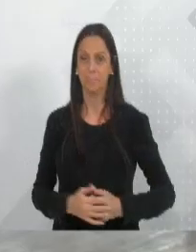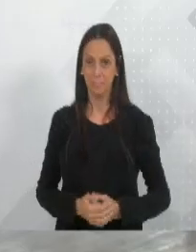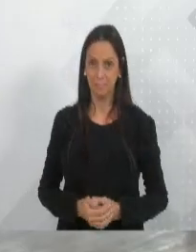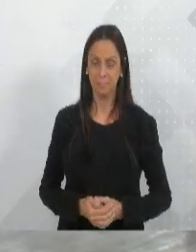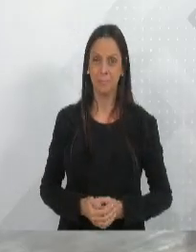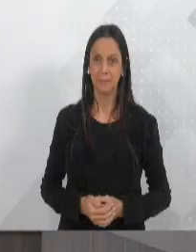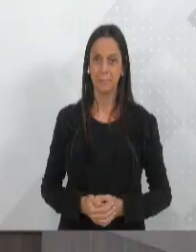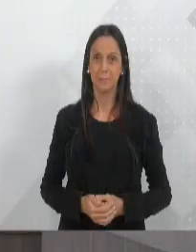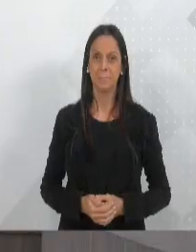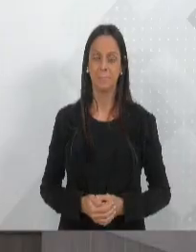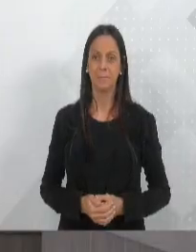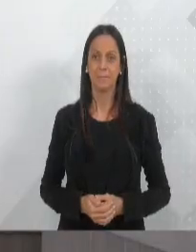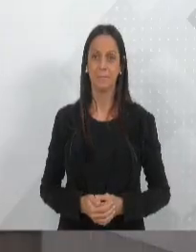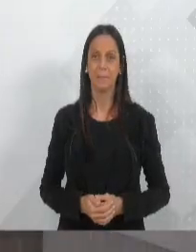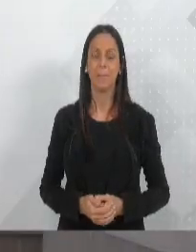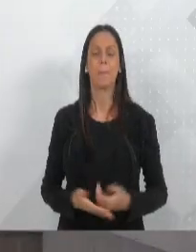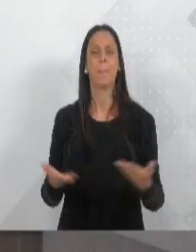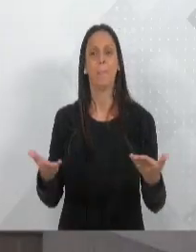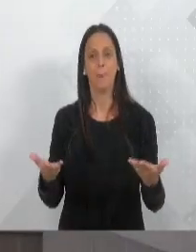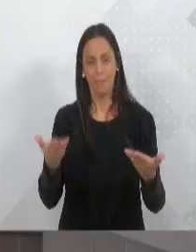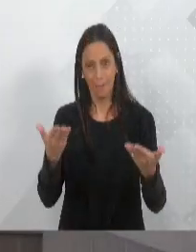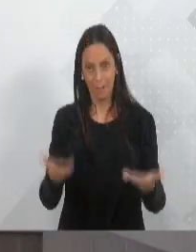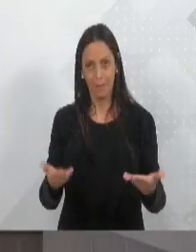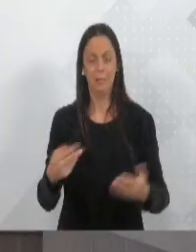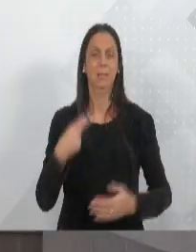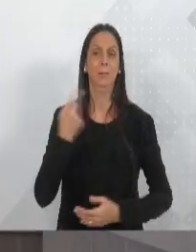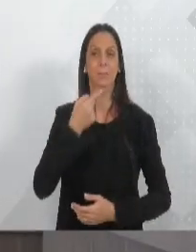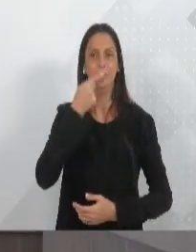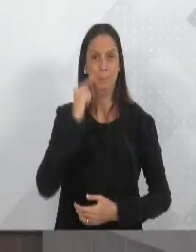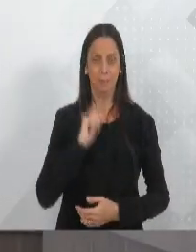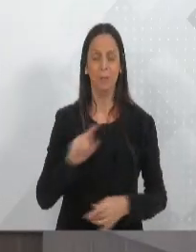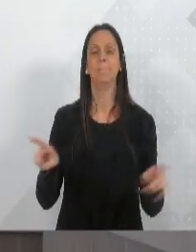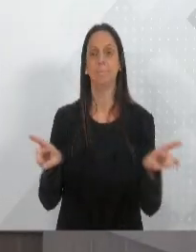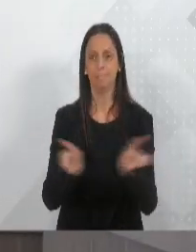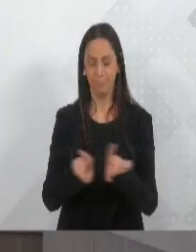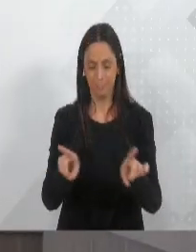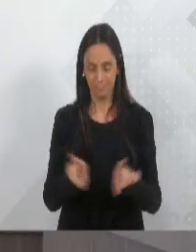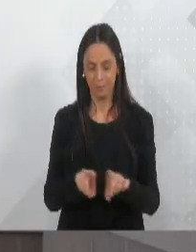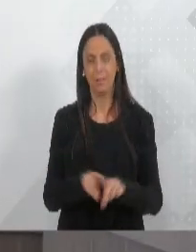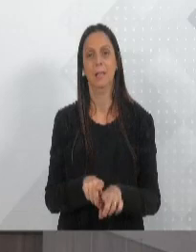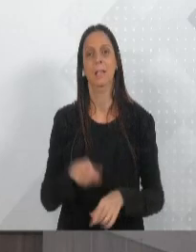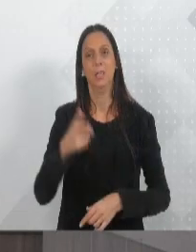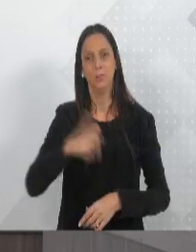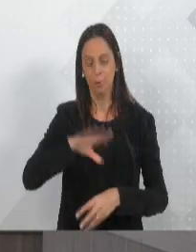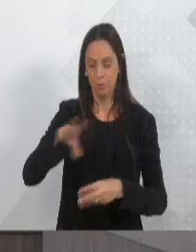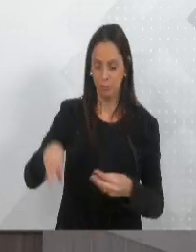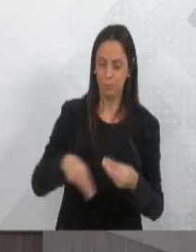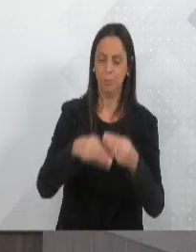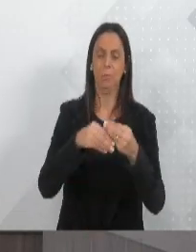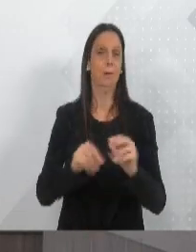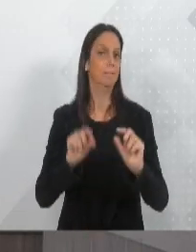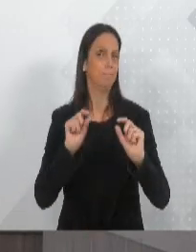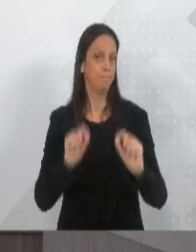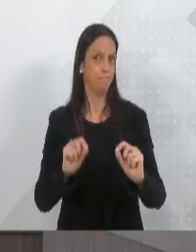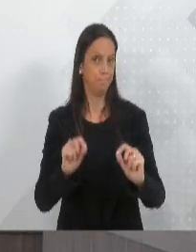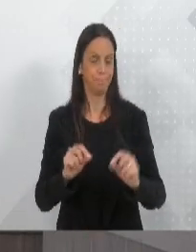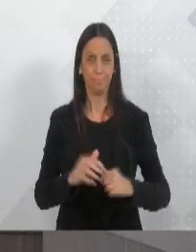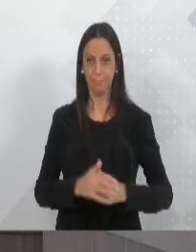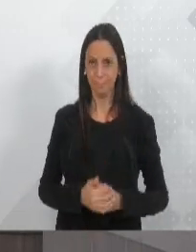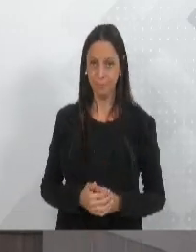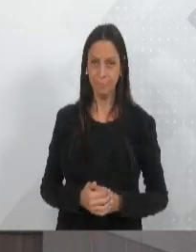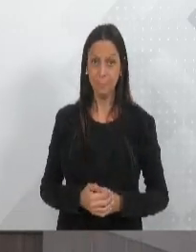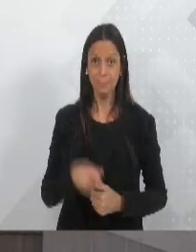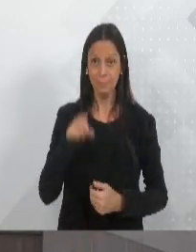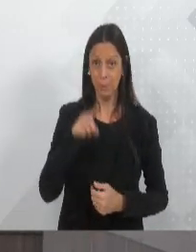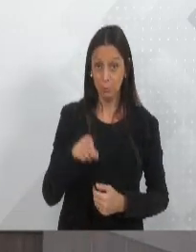parte Vereador Ito veror Diego nazato eu também só a título de reforçar e dizer o seguinte se o senhor não começou a sua vida